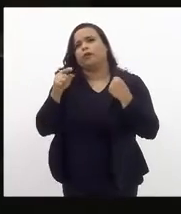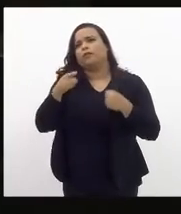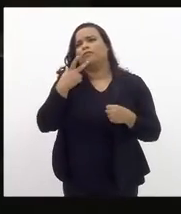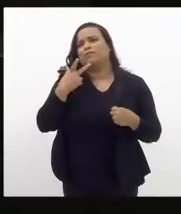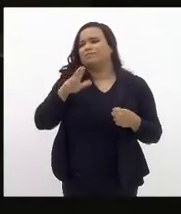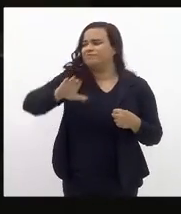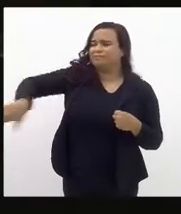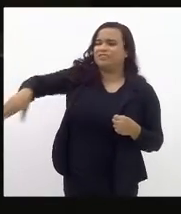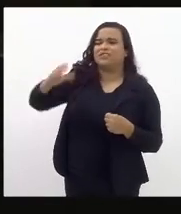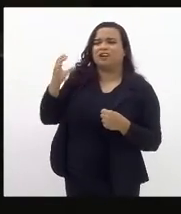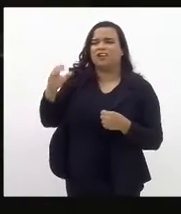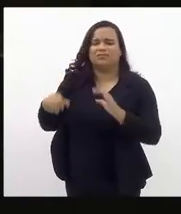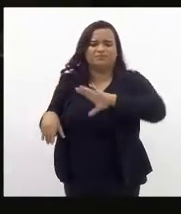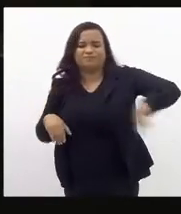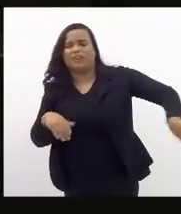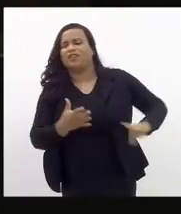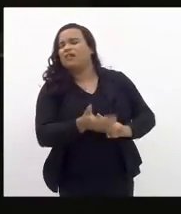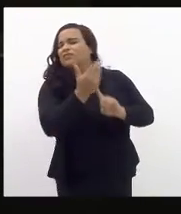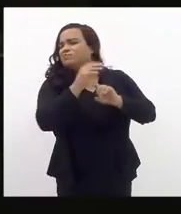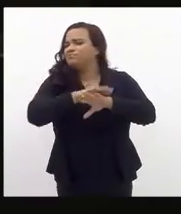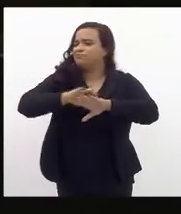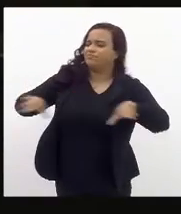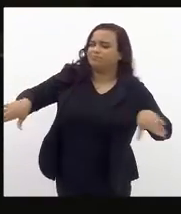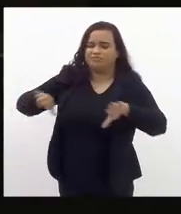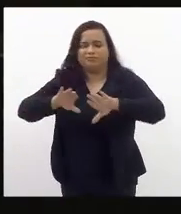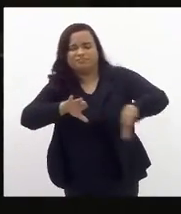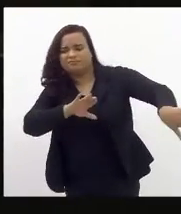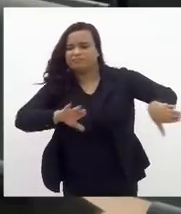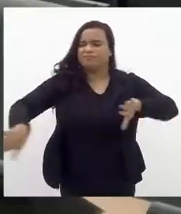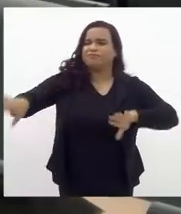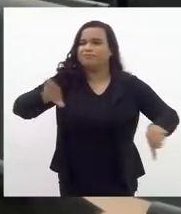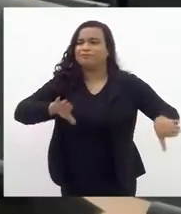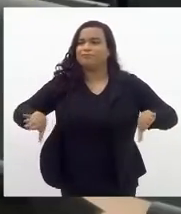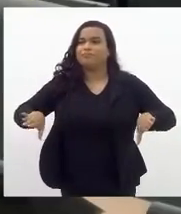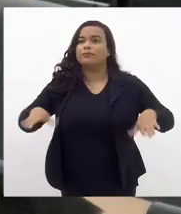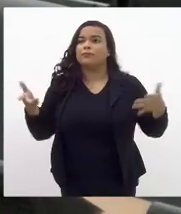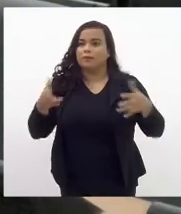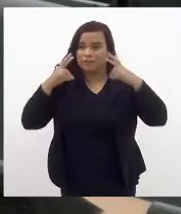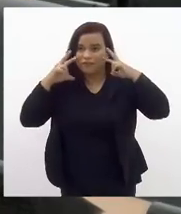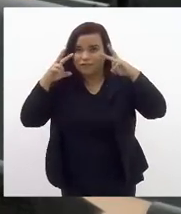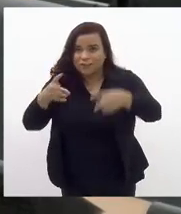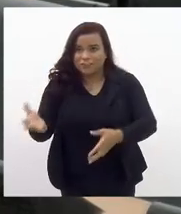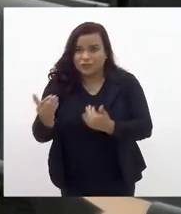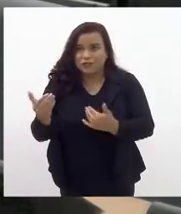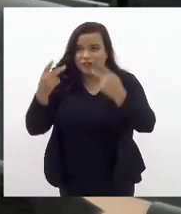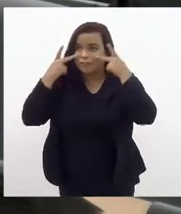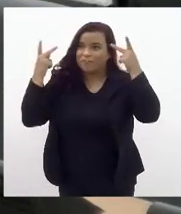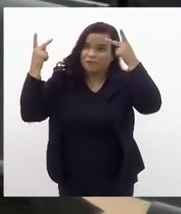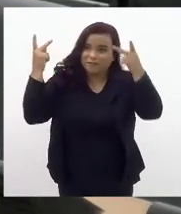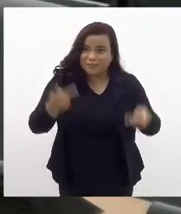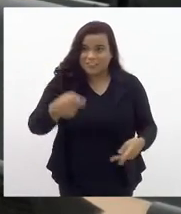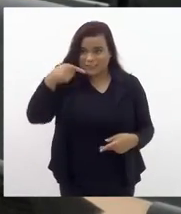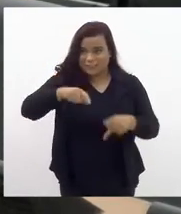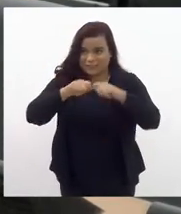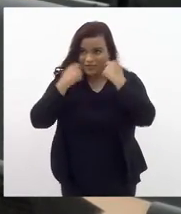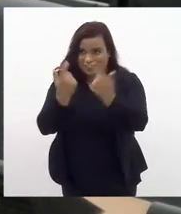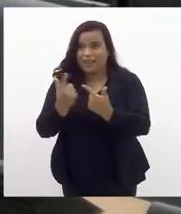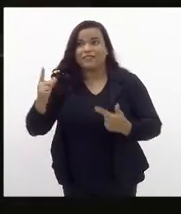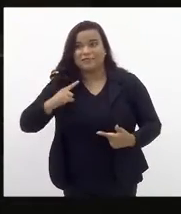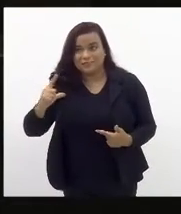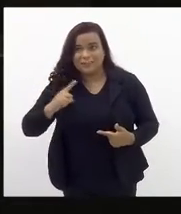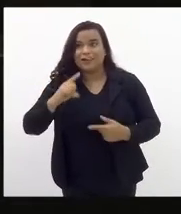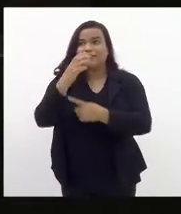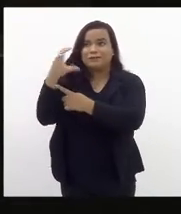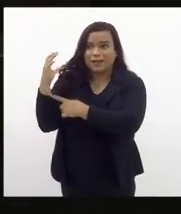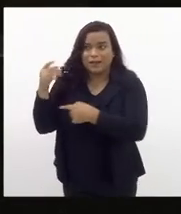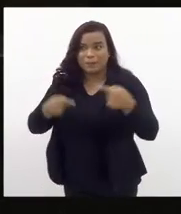que nega a possibilidade de conhecimento, ver essa juventude aqui hoje, visitando a Assembleia Legislativa, a ciência política